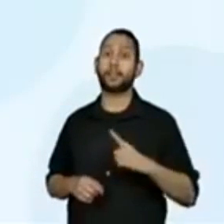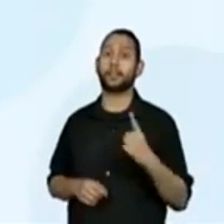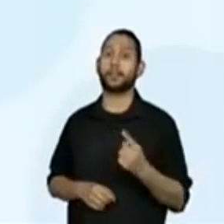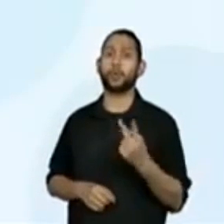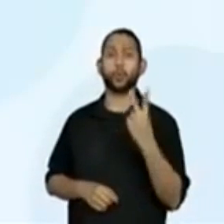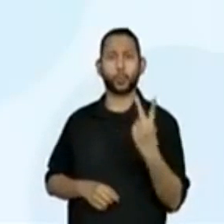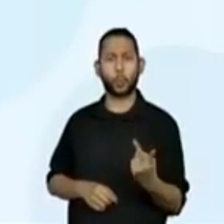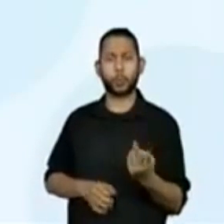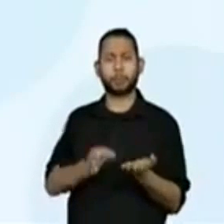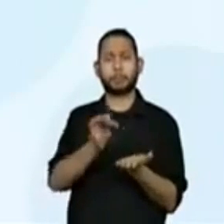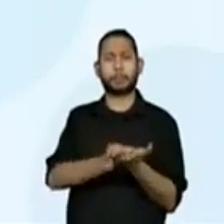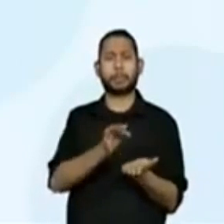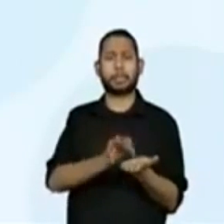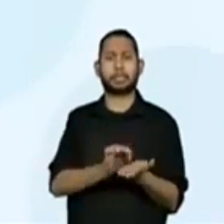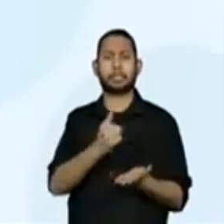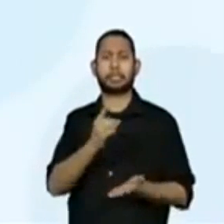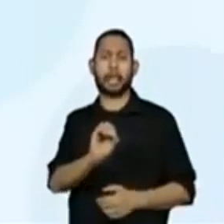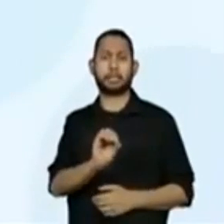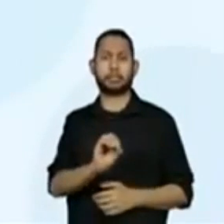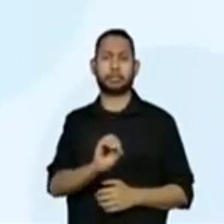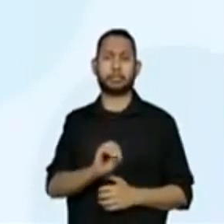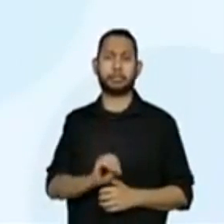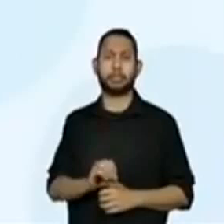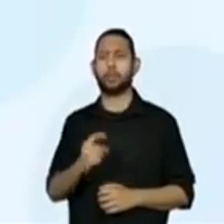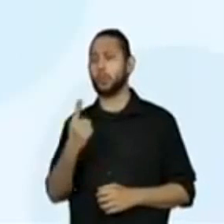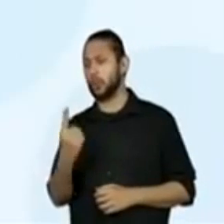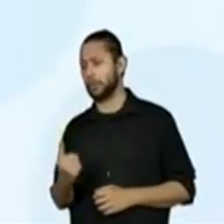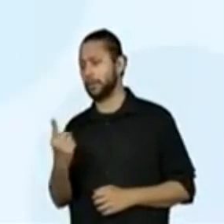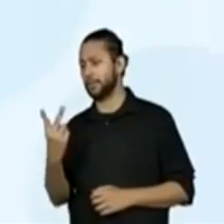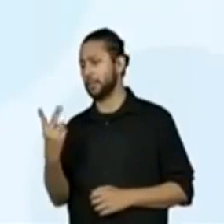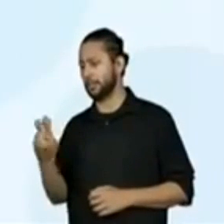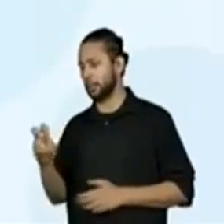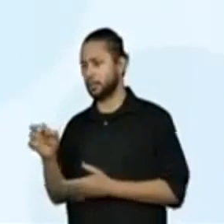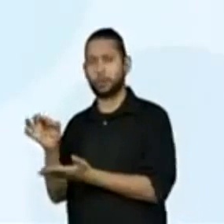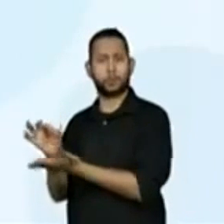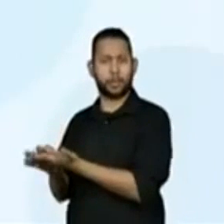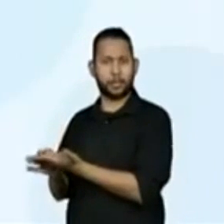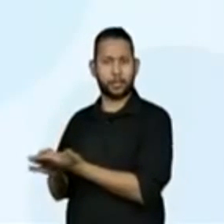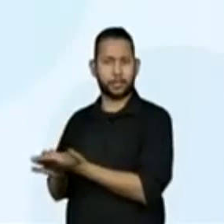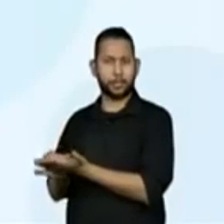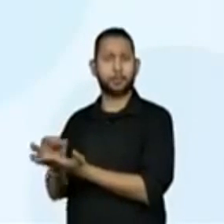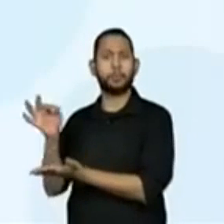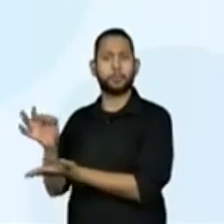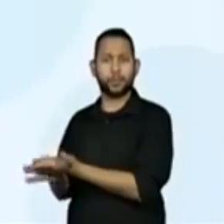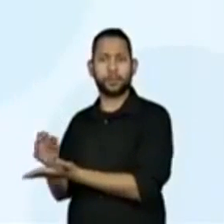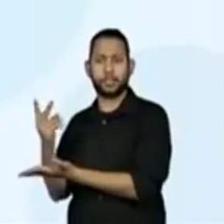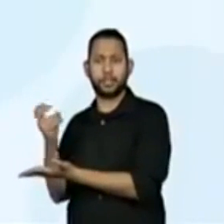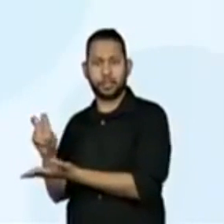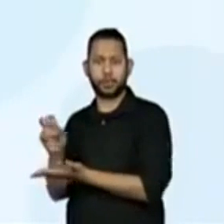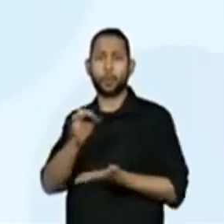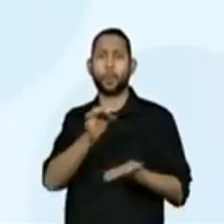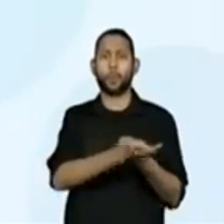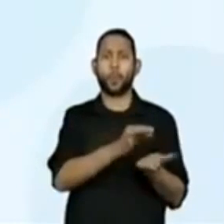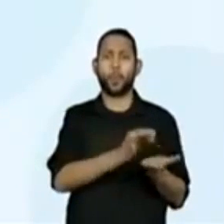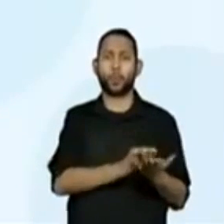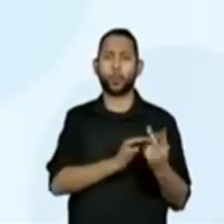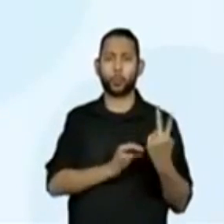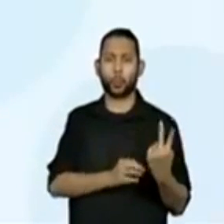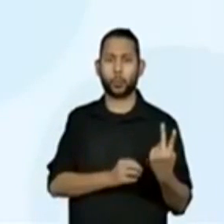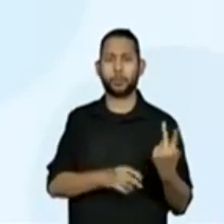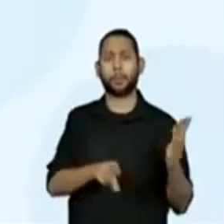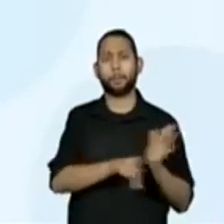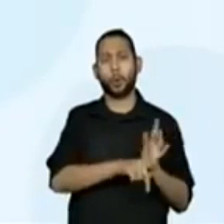Duas de 10, alguém colocou duas de 10, uma de 25. Ah, aqui, ó. A Ana colocou 4